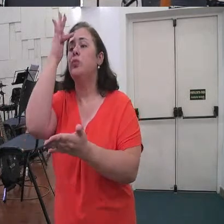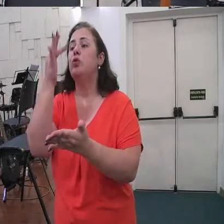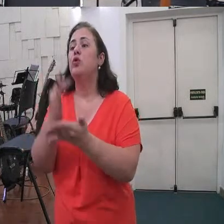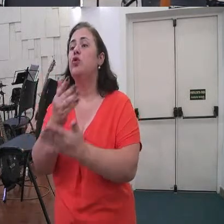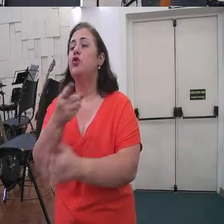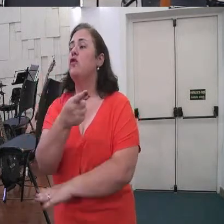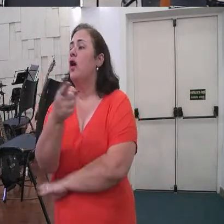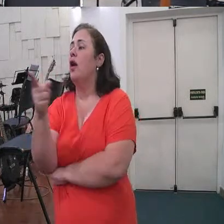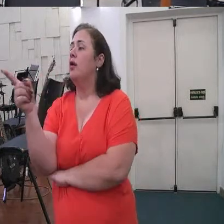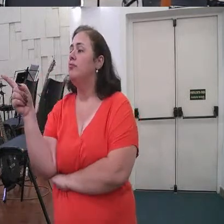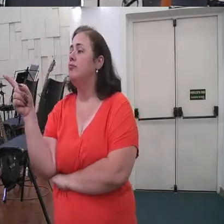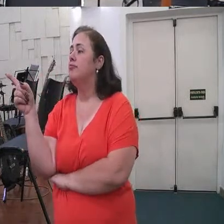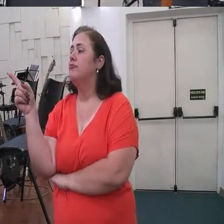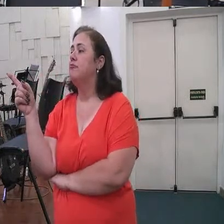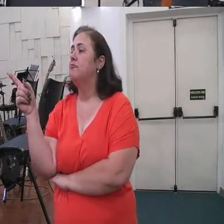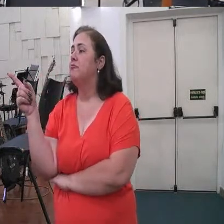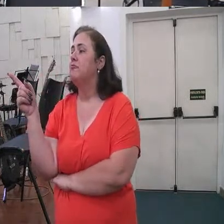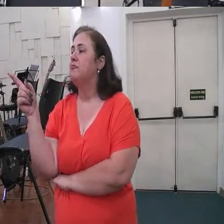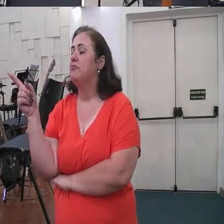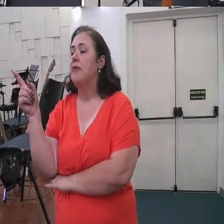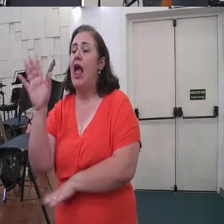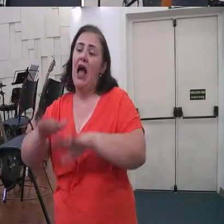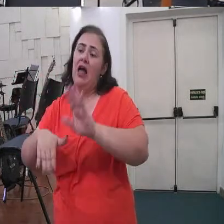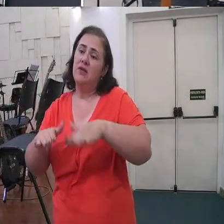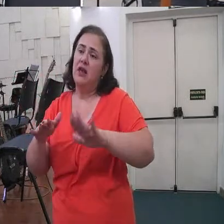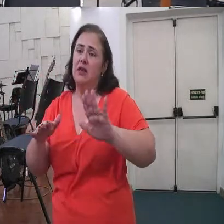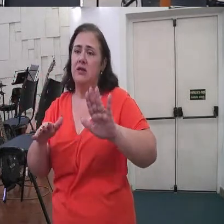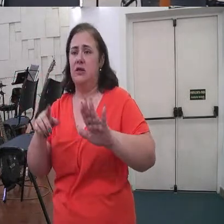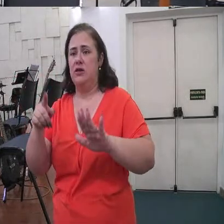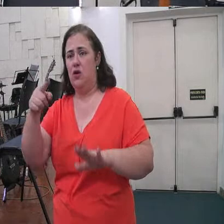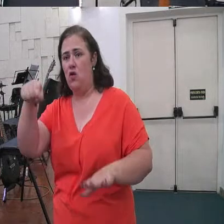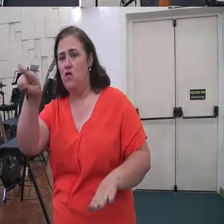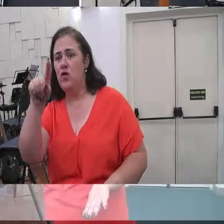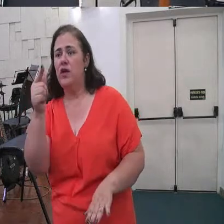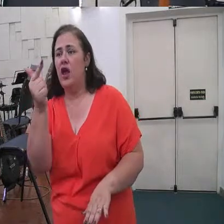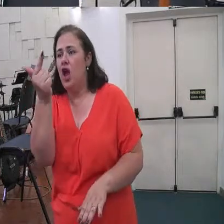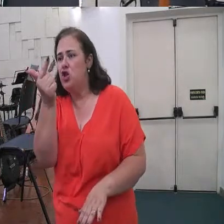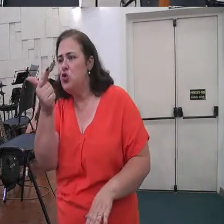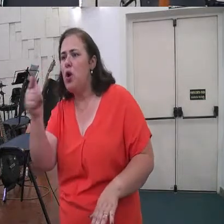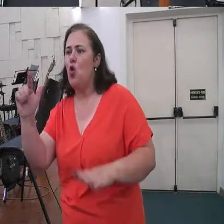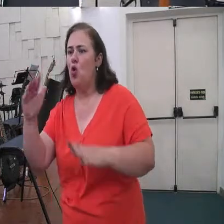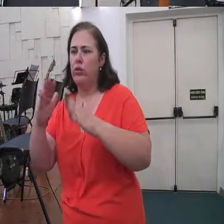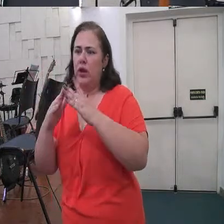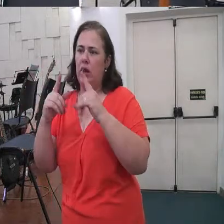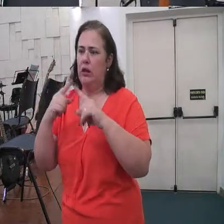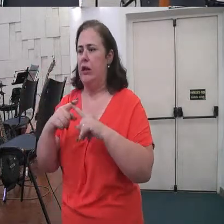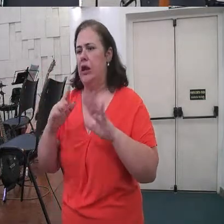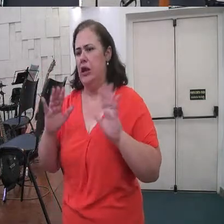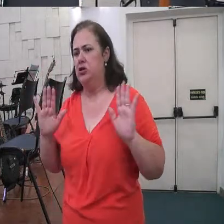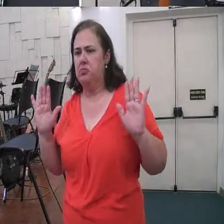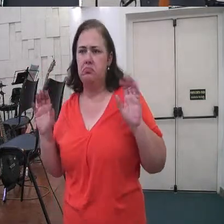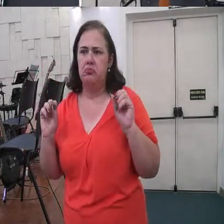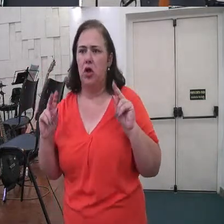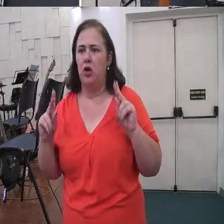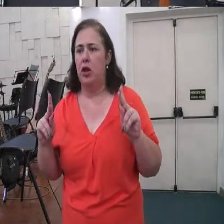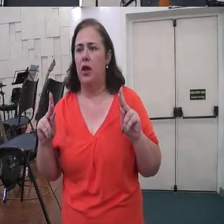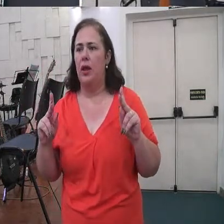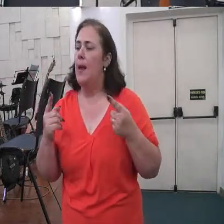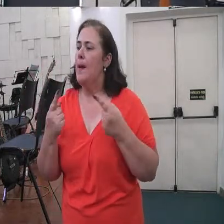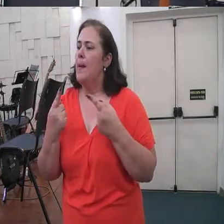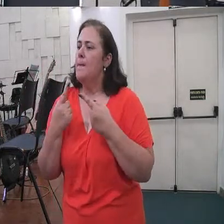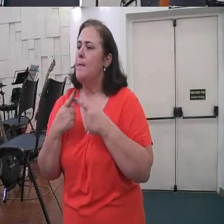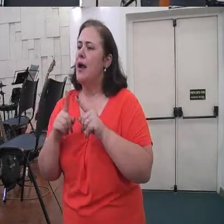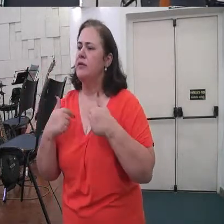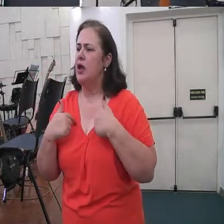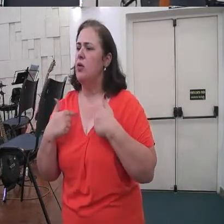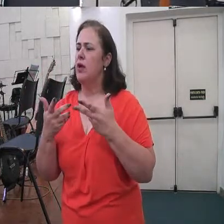denominação. Por favor, permita-me perguntar para você, que tipo de fé você tem? Você tem um tipo de